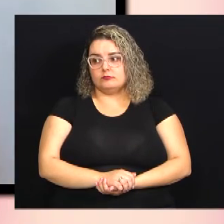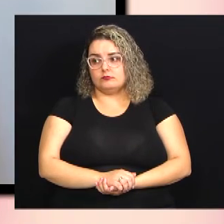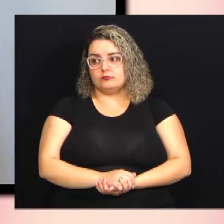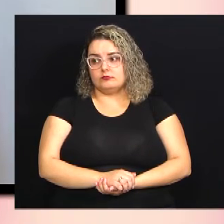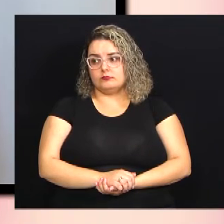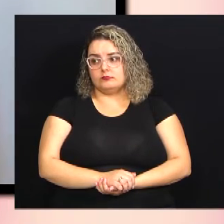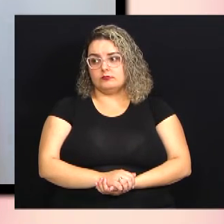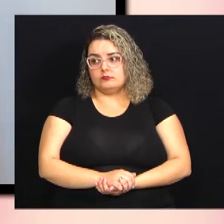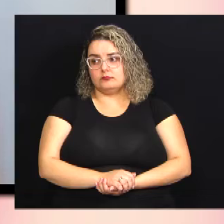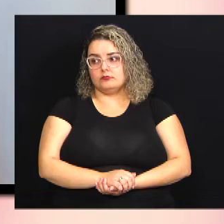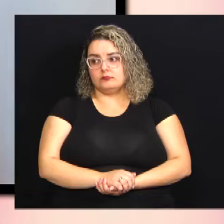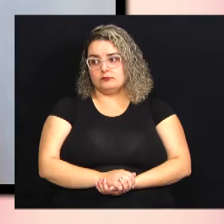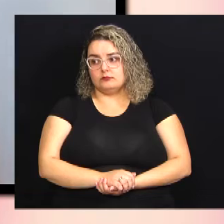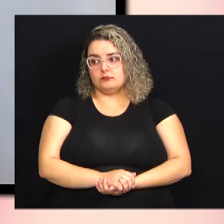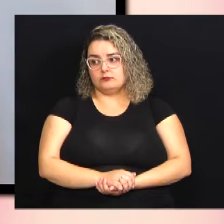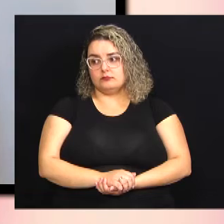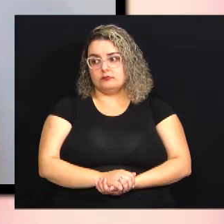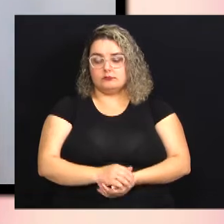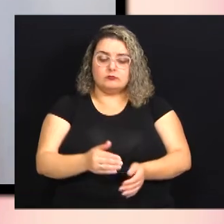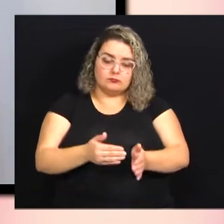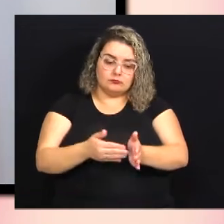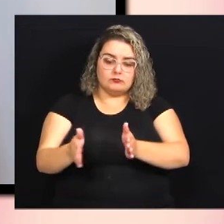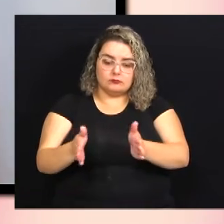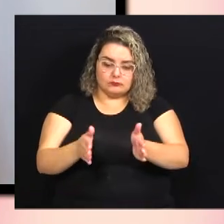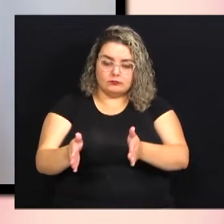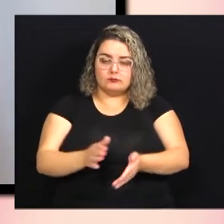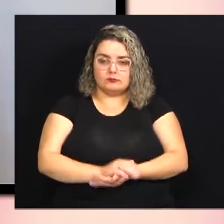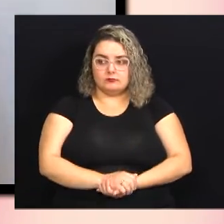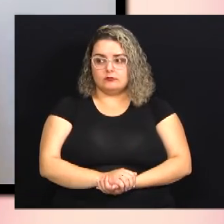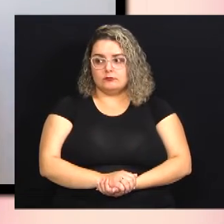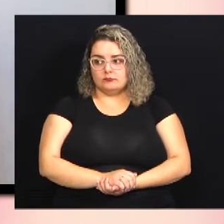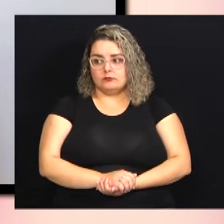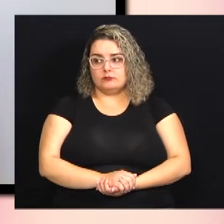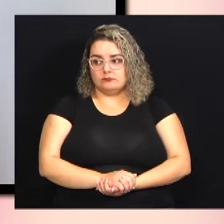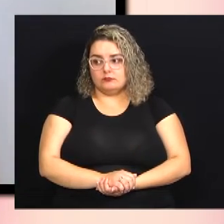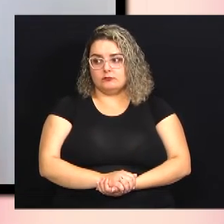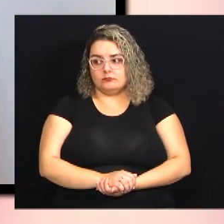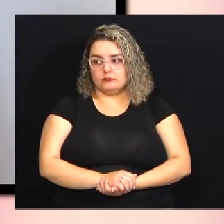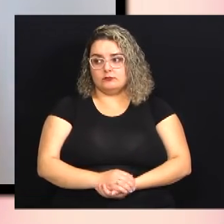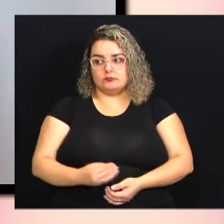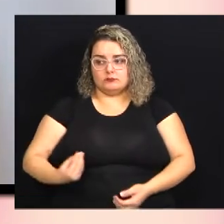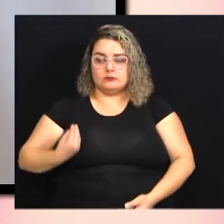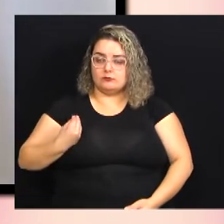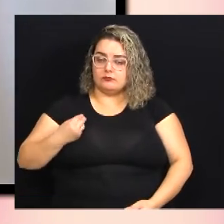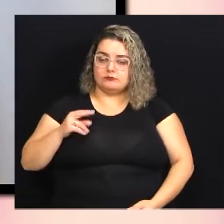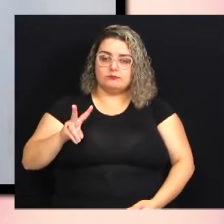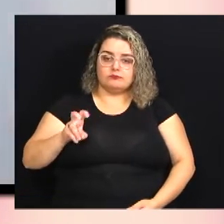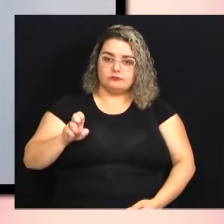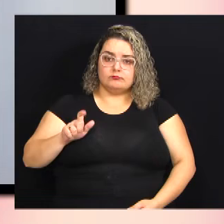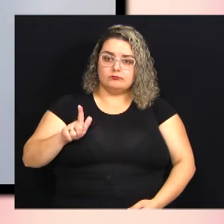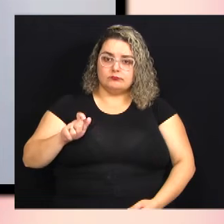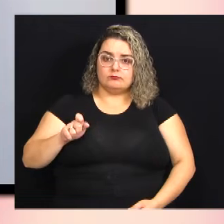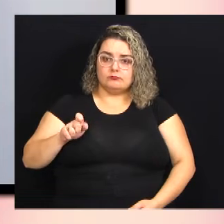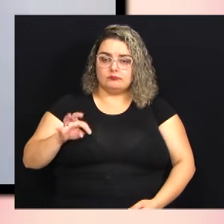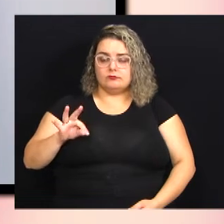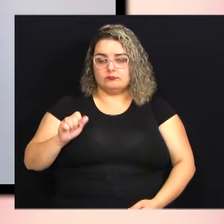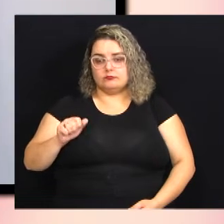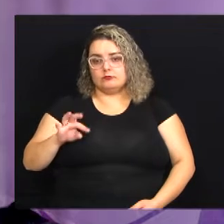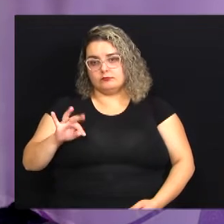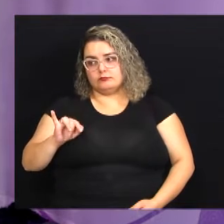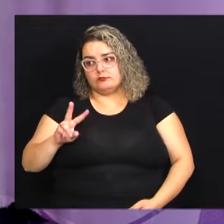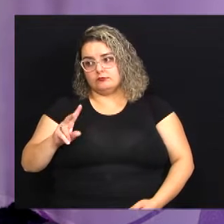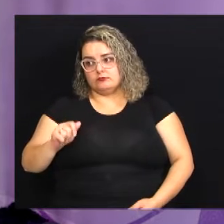até o ponto que chega num quadro em que a pessoa tem uma vida vegetativa e fica na cama,